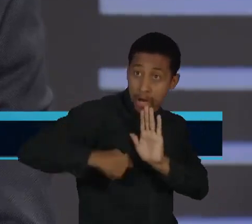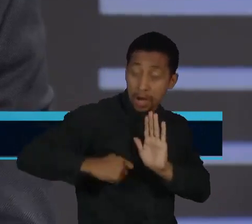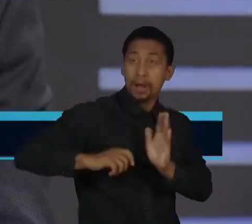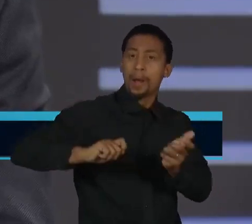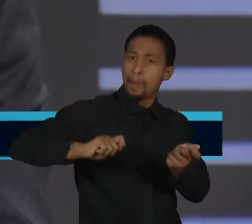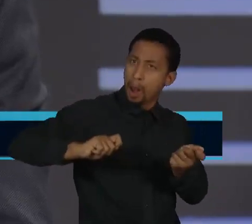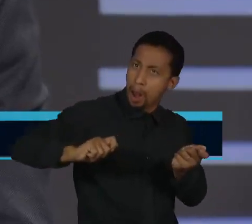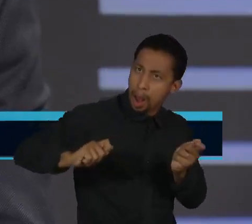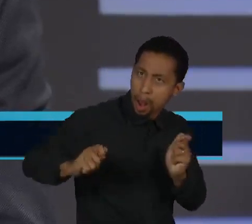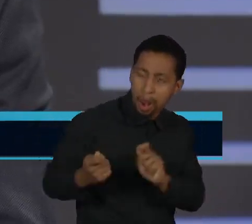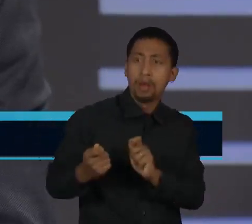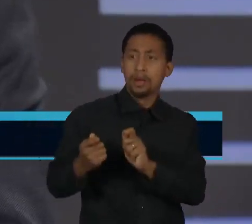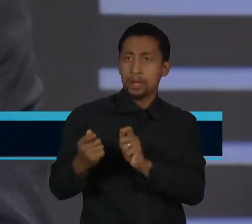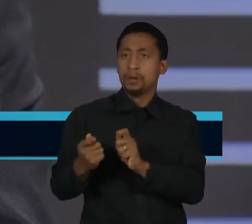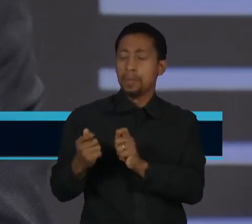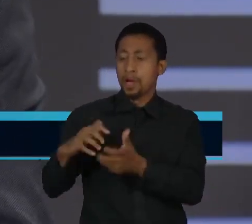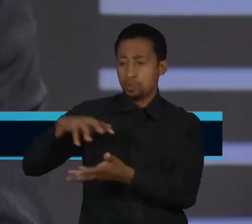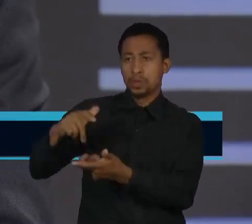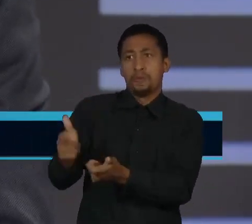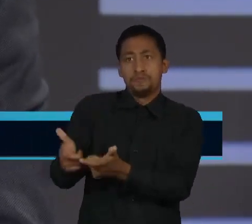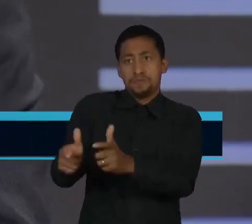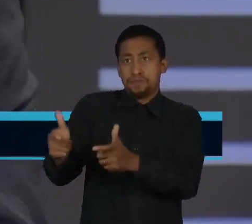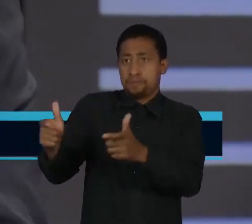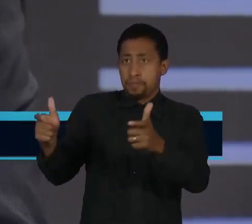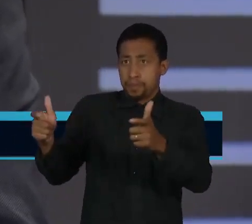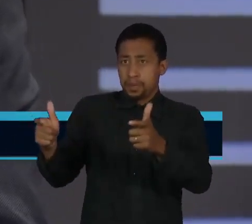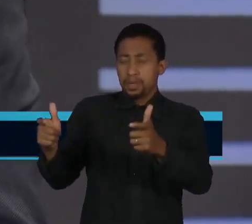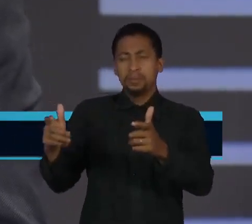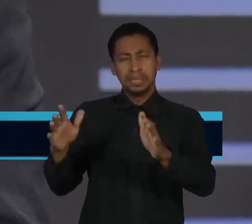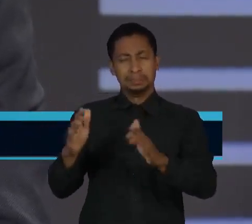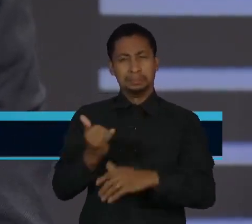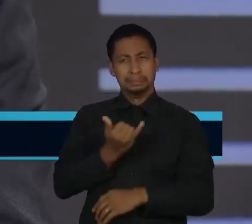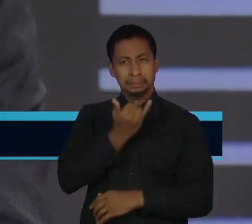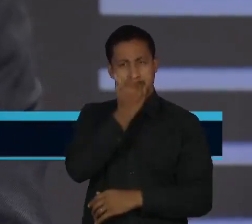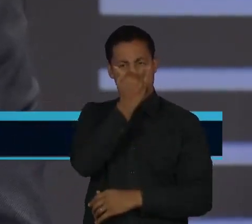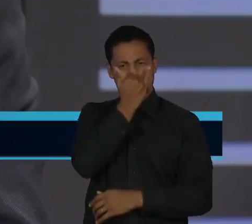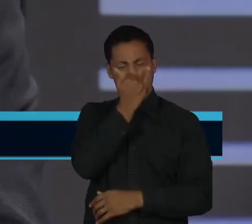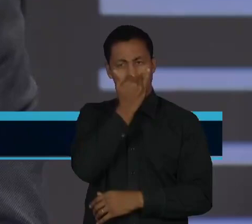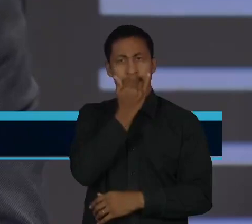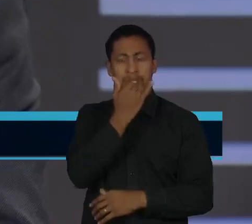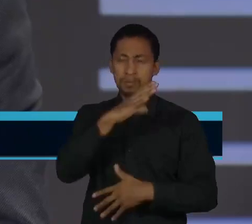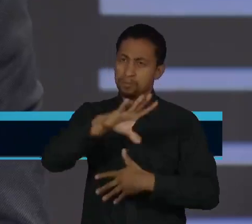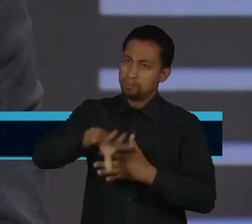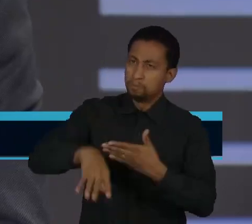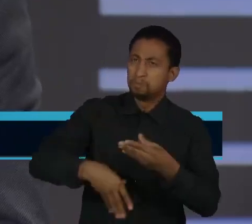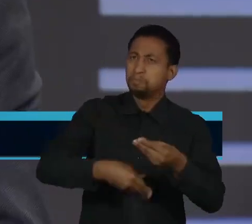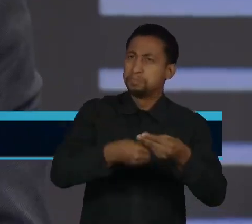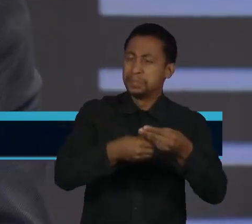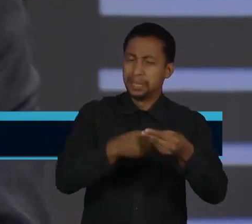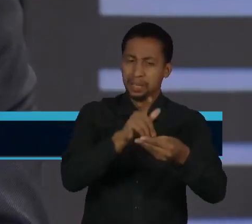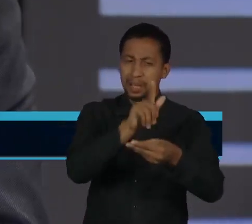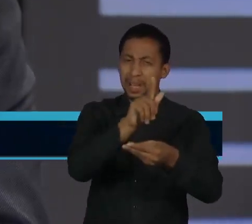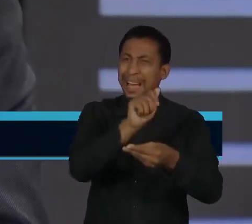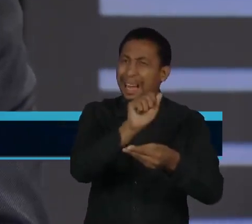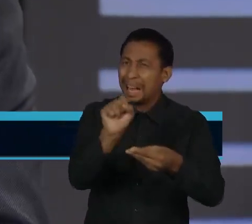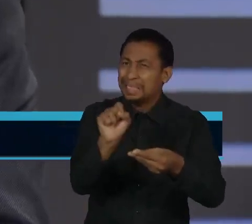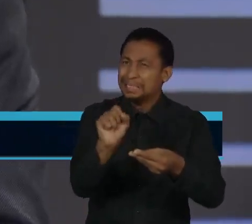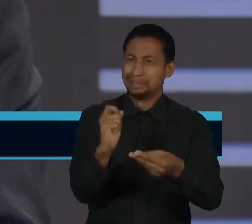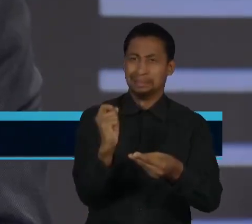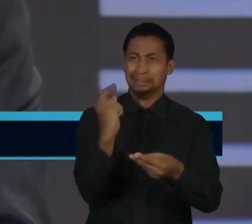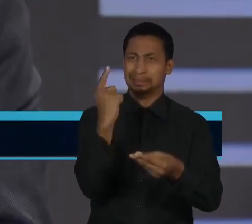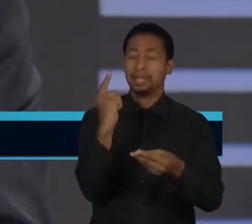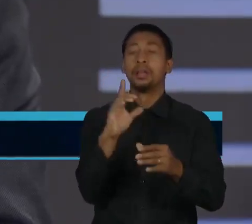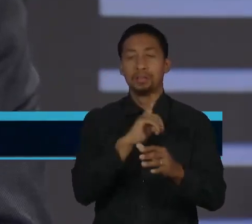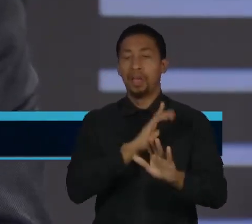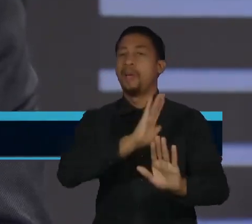continuar aumentando. O gás entrou provavelmente porque não é pouco o, vamos dizer, lobby a favor